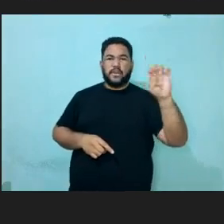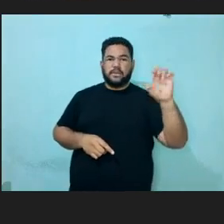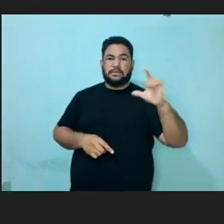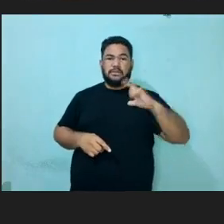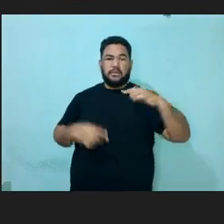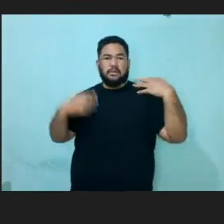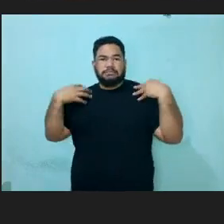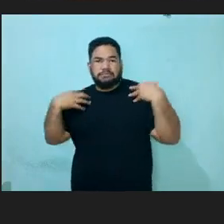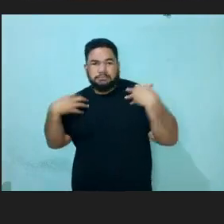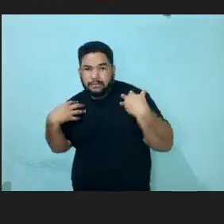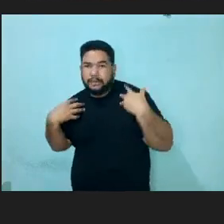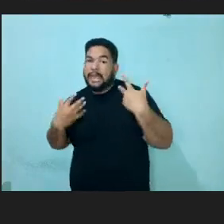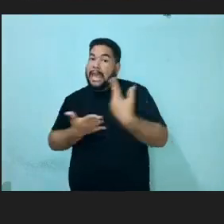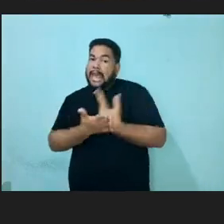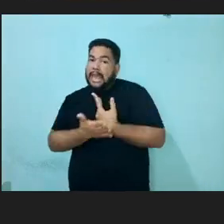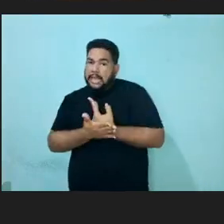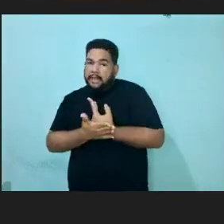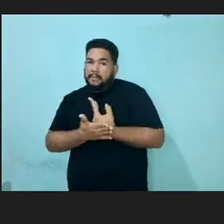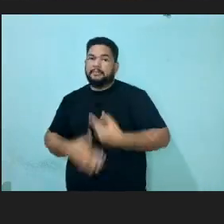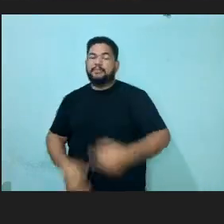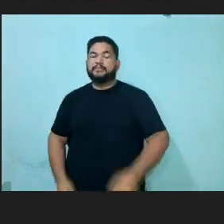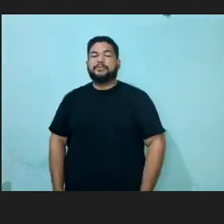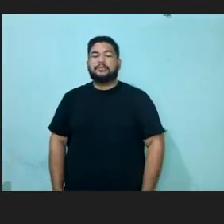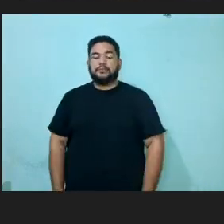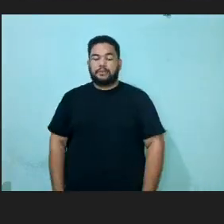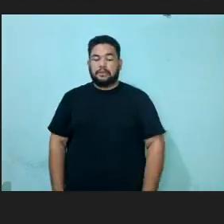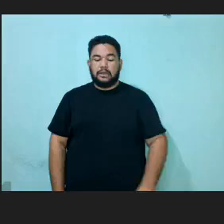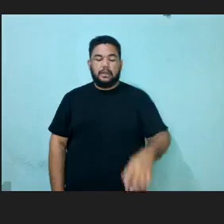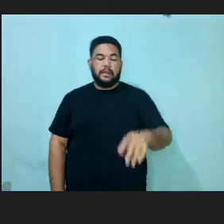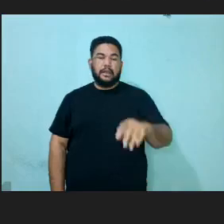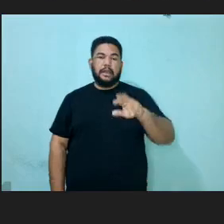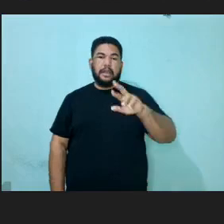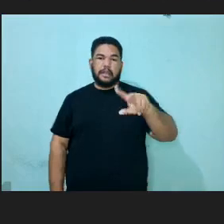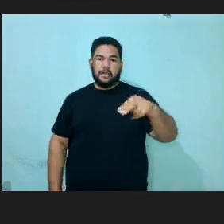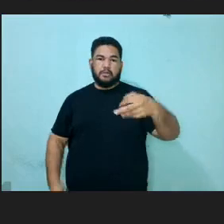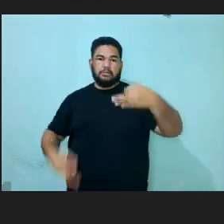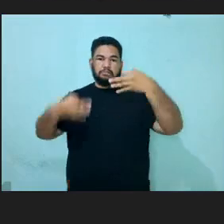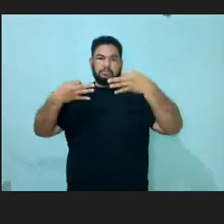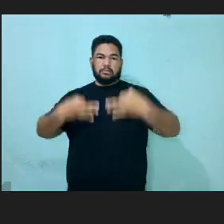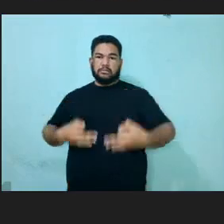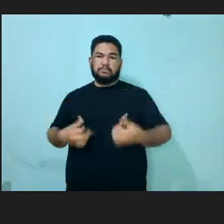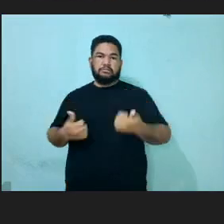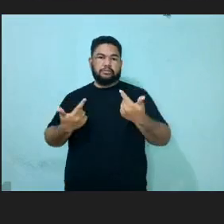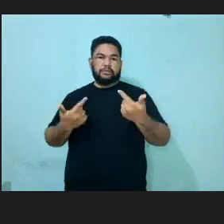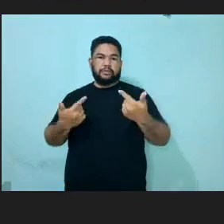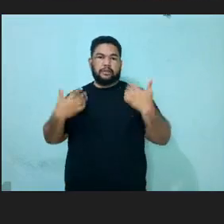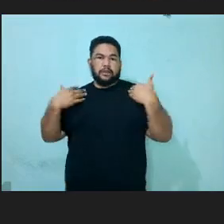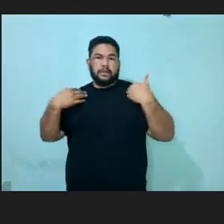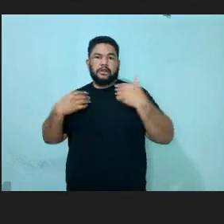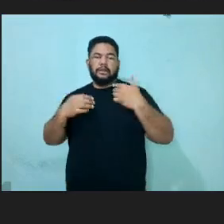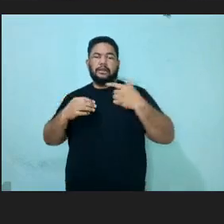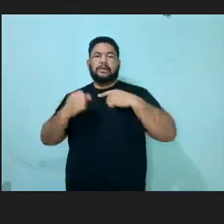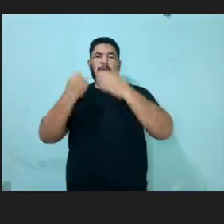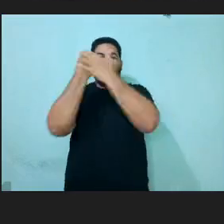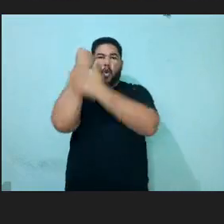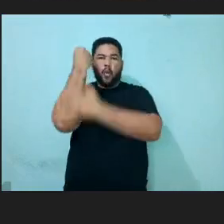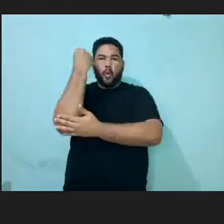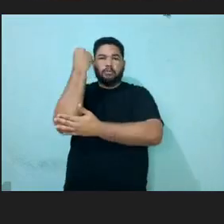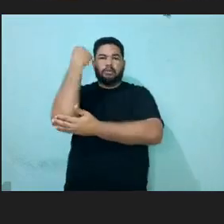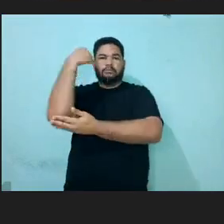anormal, hipercifótica, uma curvatura anormal dessa parte da coluna, né? Então,